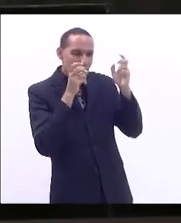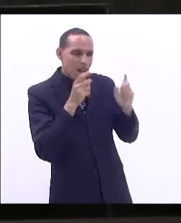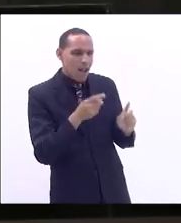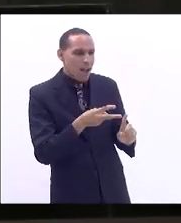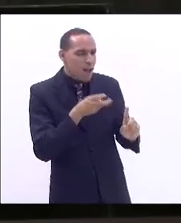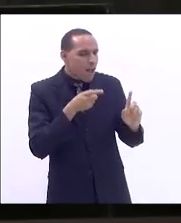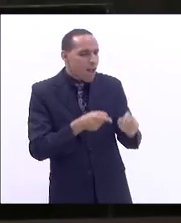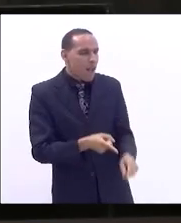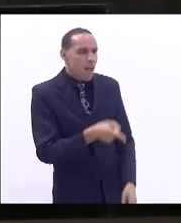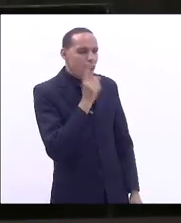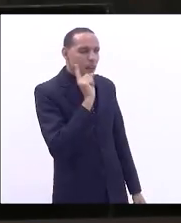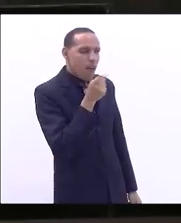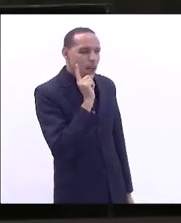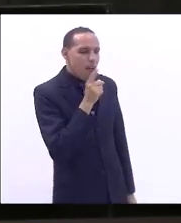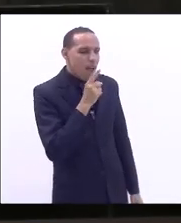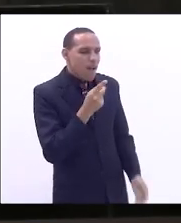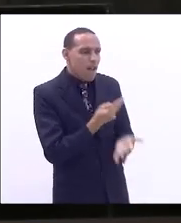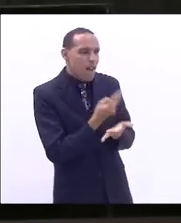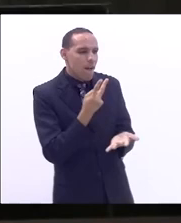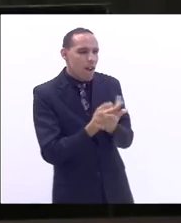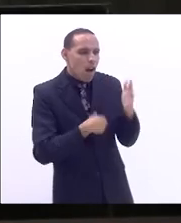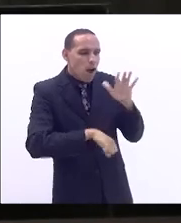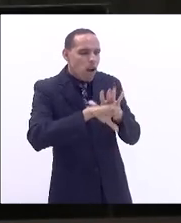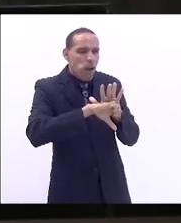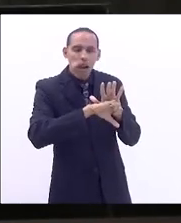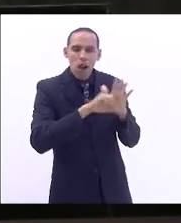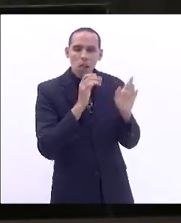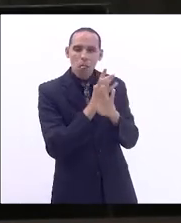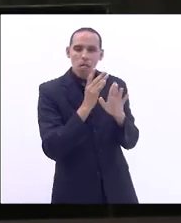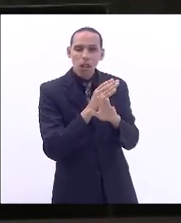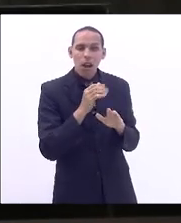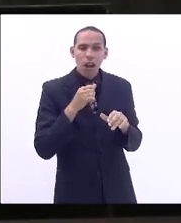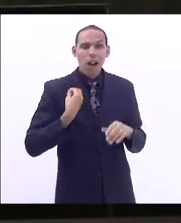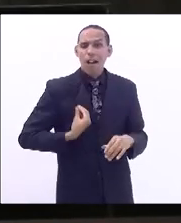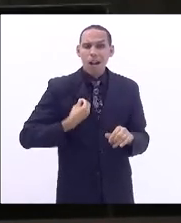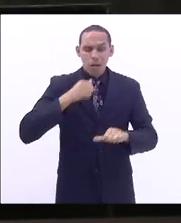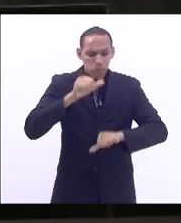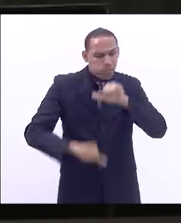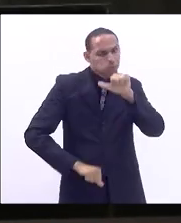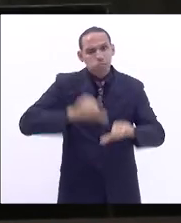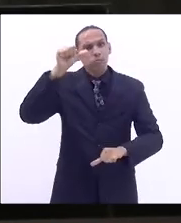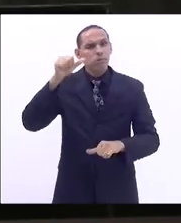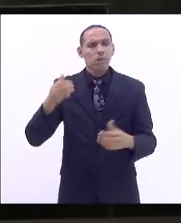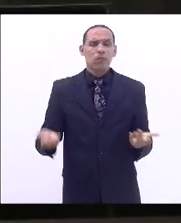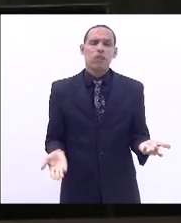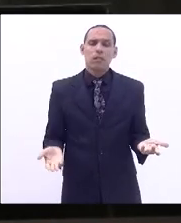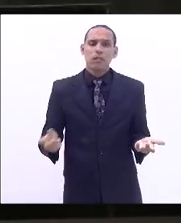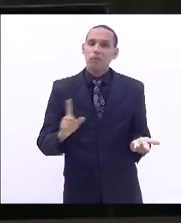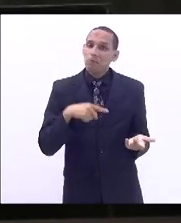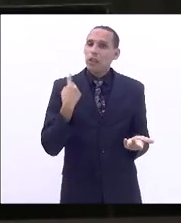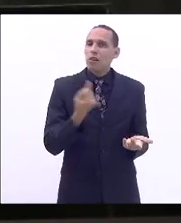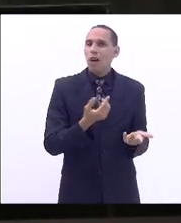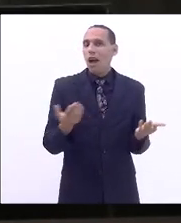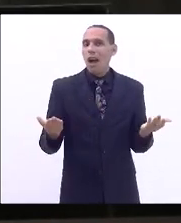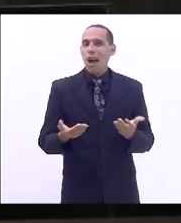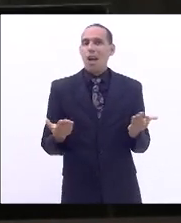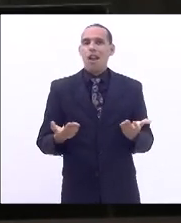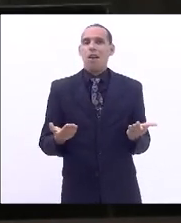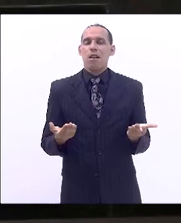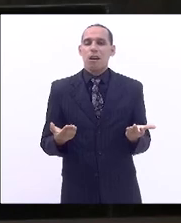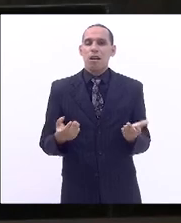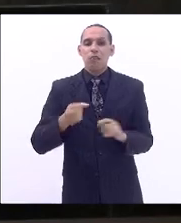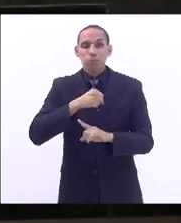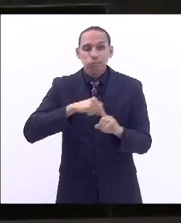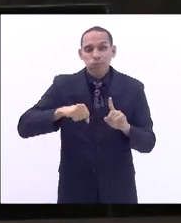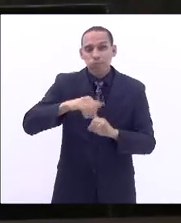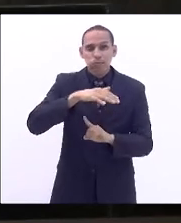supostamente como suspeito ele tem a vida dele completamente modificada a gente vive uma sociedade